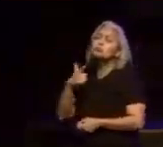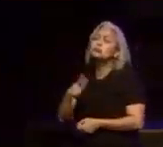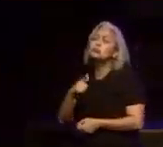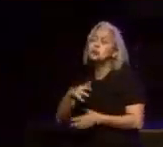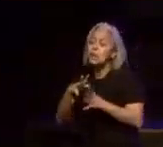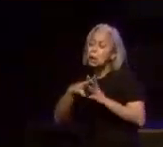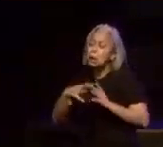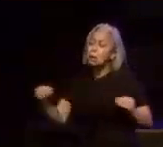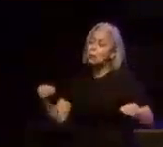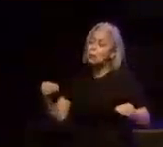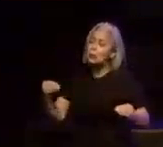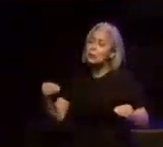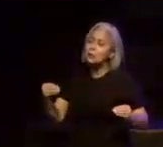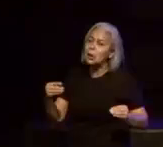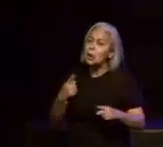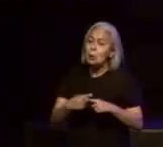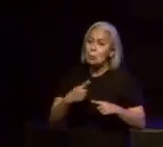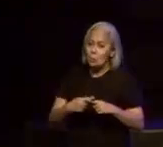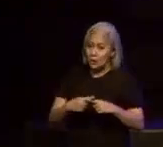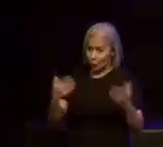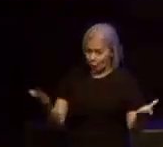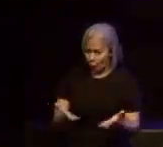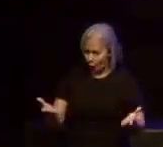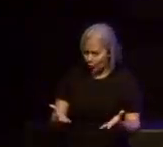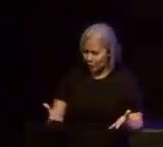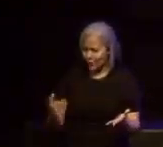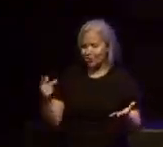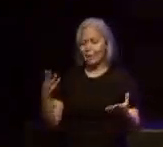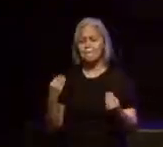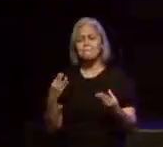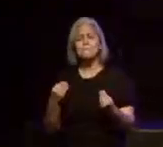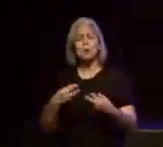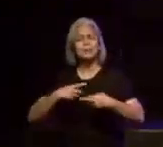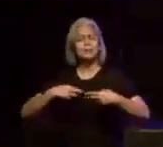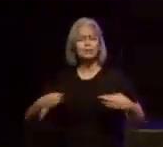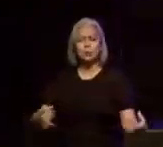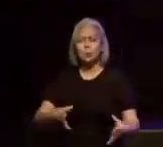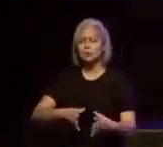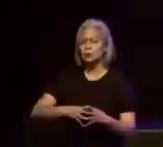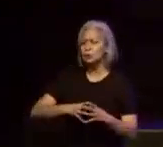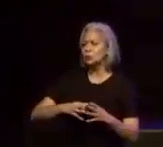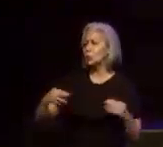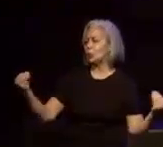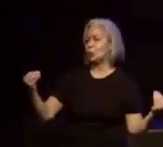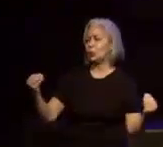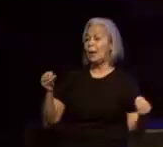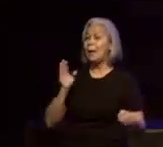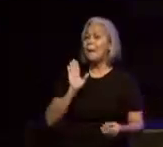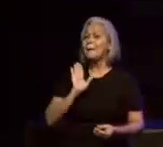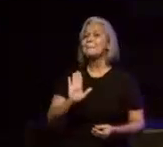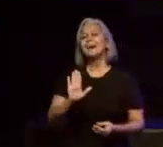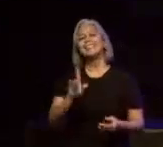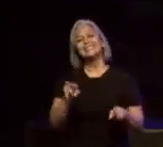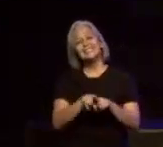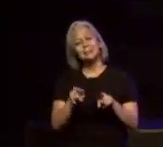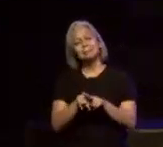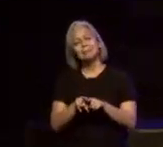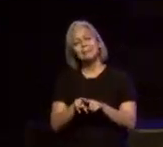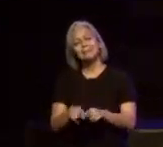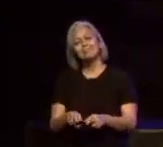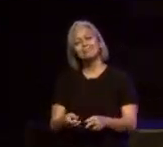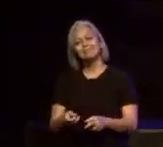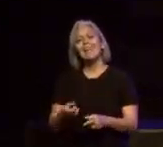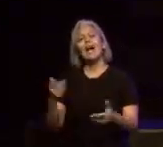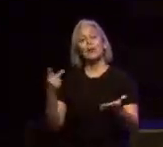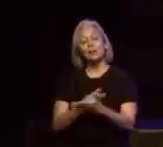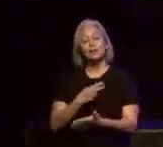são fantásticos, maravilhosos. Mas todo o progresso também trouxe algumas coisas ruins, então... O fato